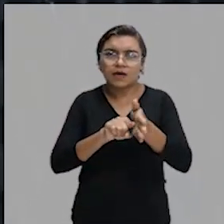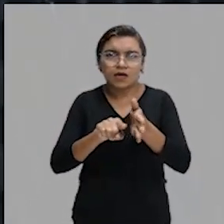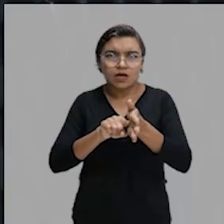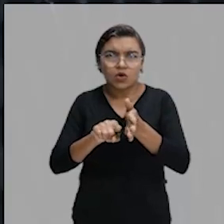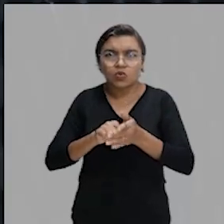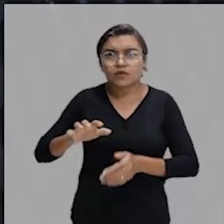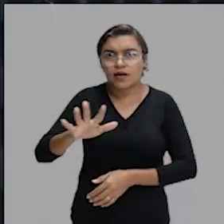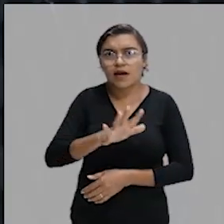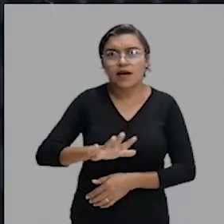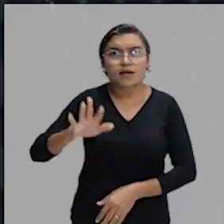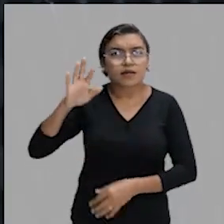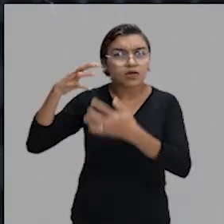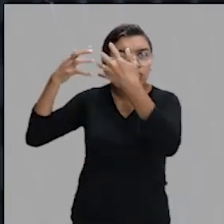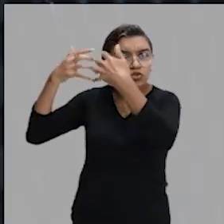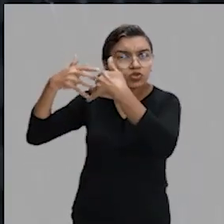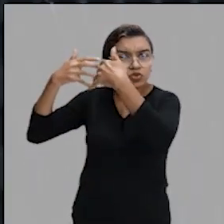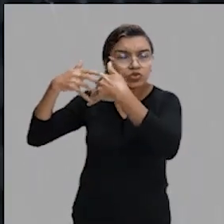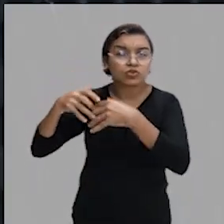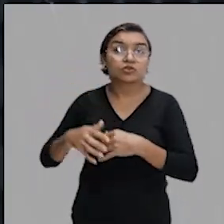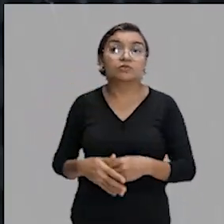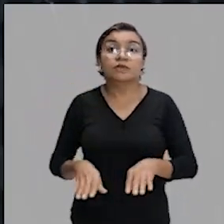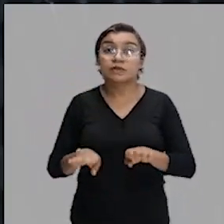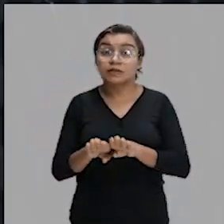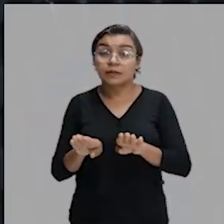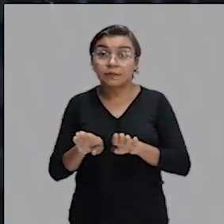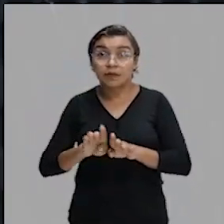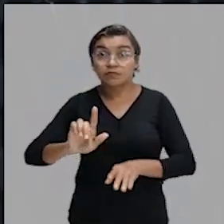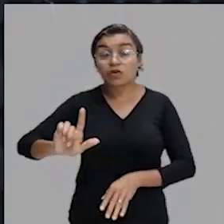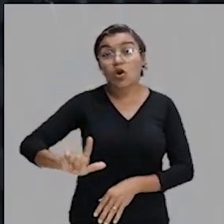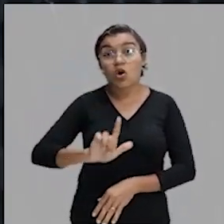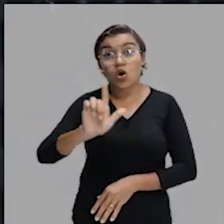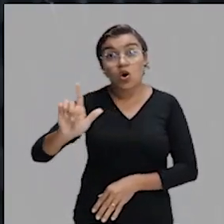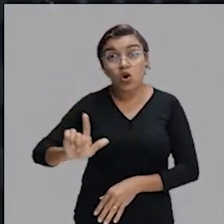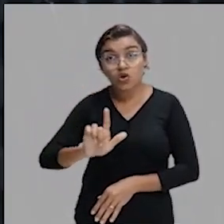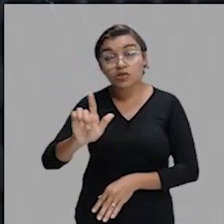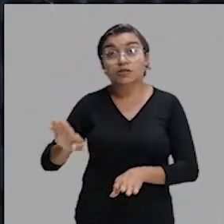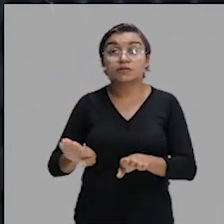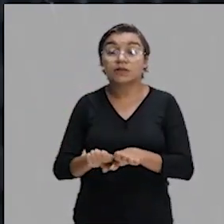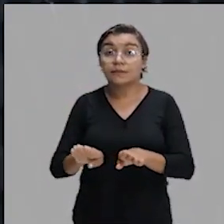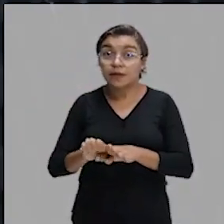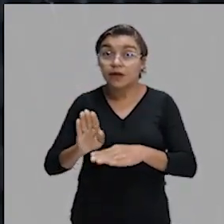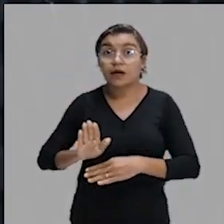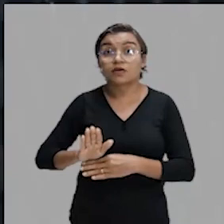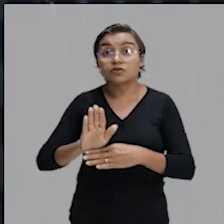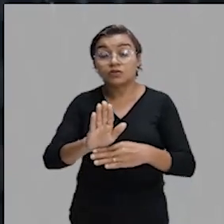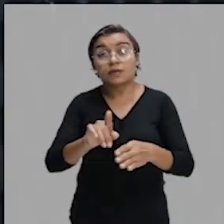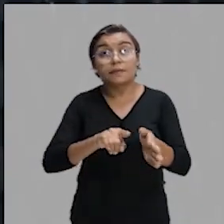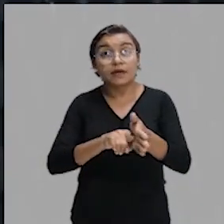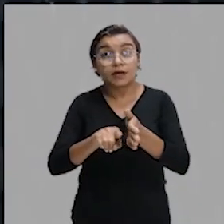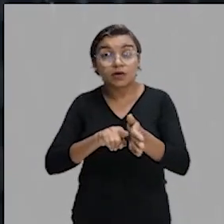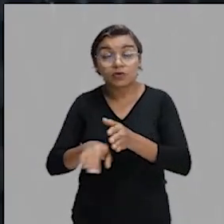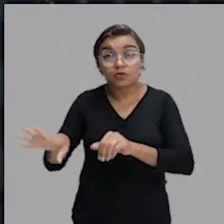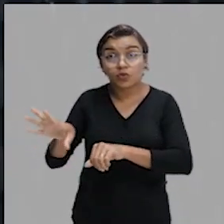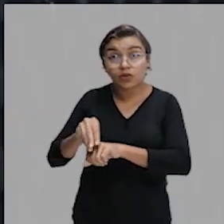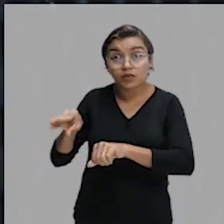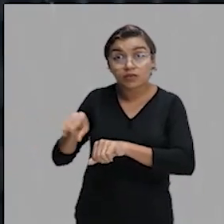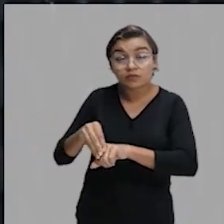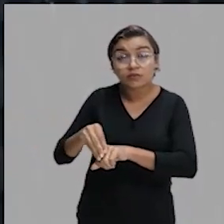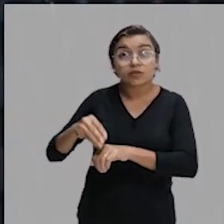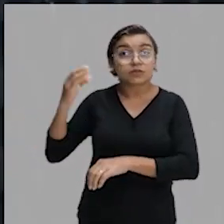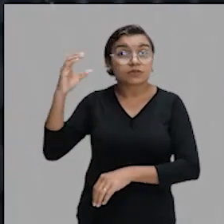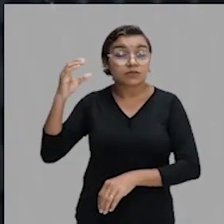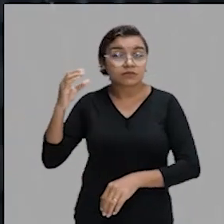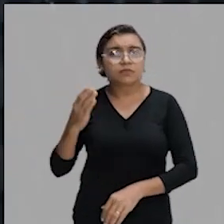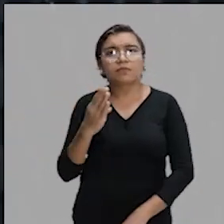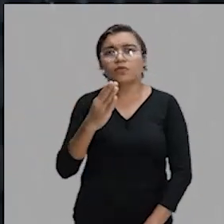silogismo, eu estou te ajudando em questões aliadas ao raciocínio lógico, e eu estou te ajudando também em questões aliadas ao conhecimento científico, quer seja na